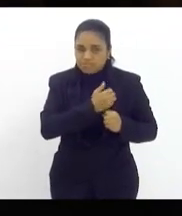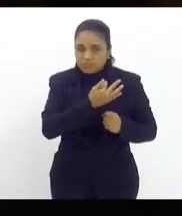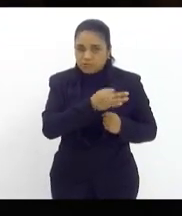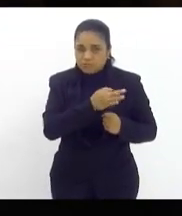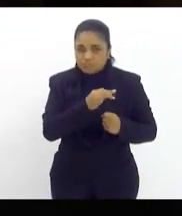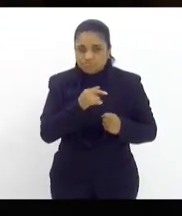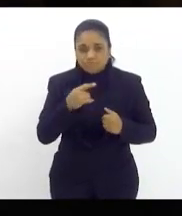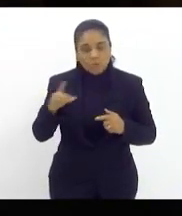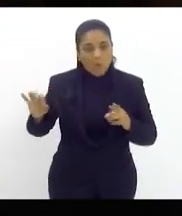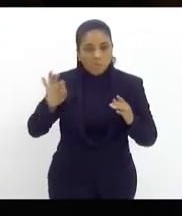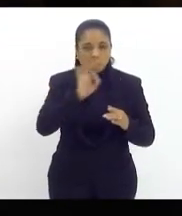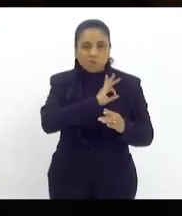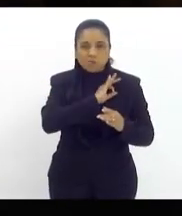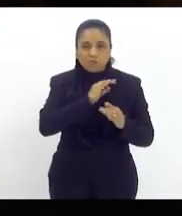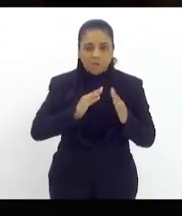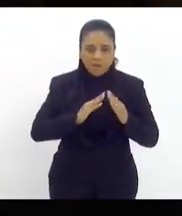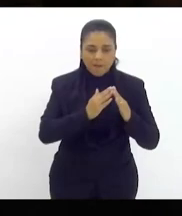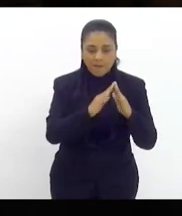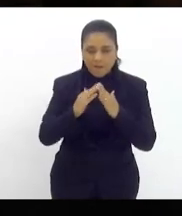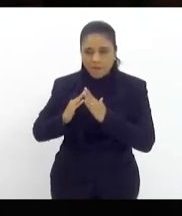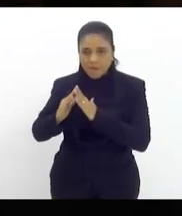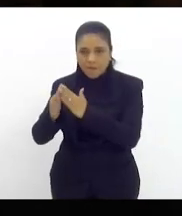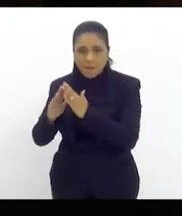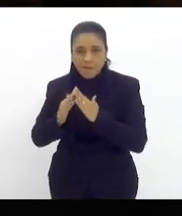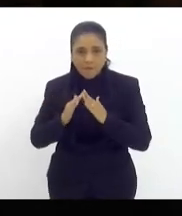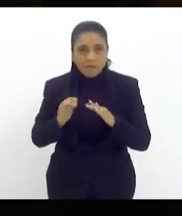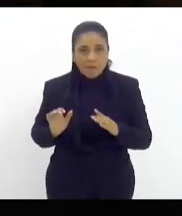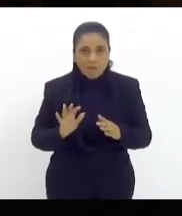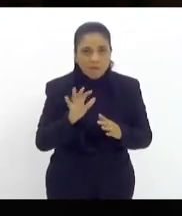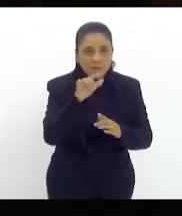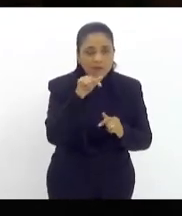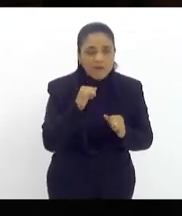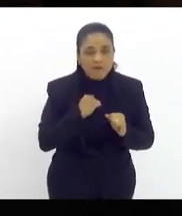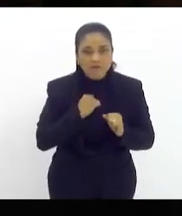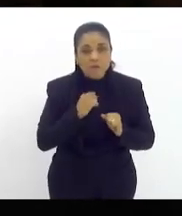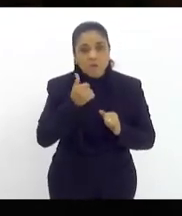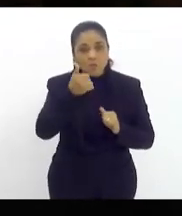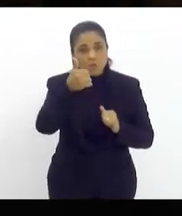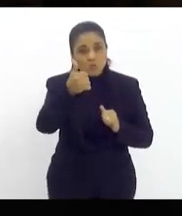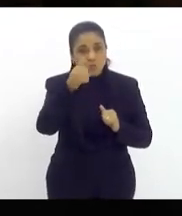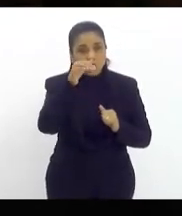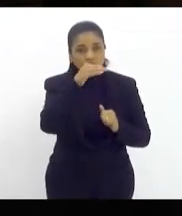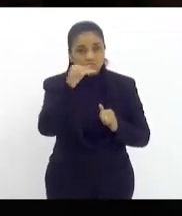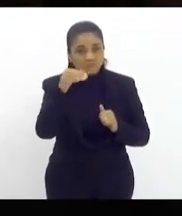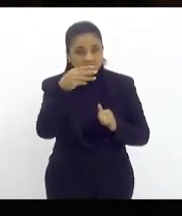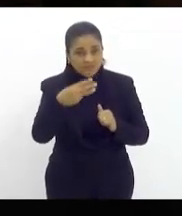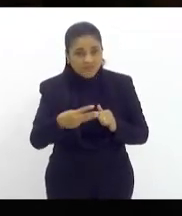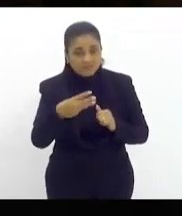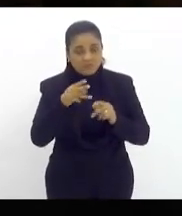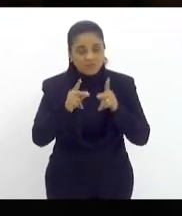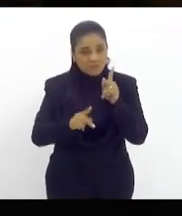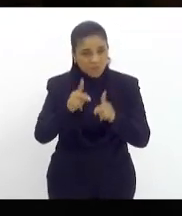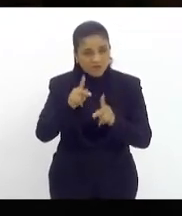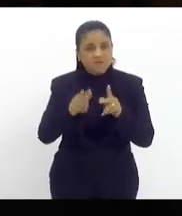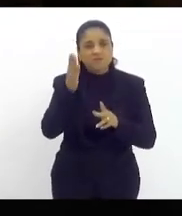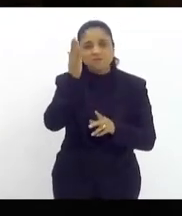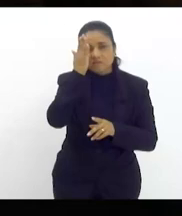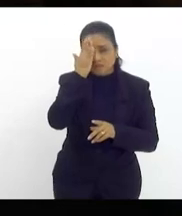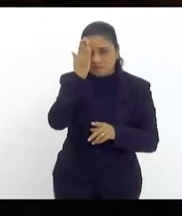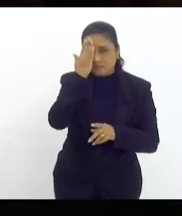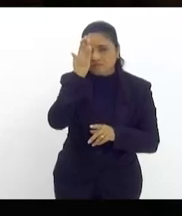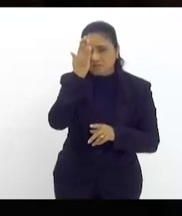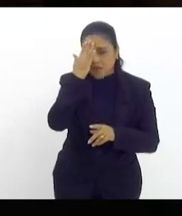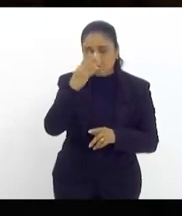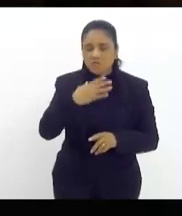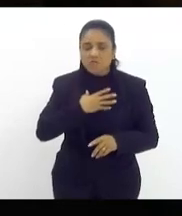policial mas você que mora na favela e na periferia que é um terço da população do estado do Rio de Janeiro sabe o que é